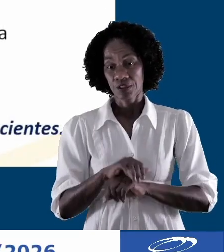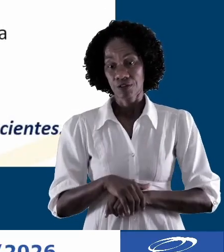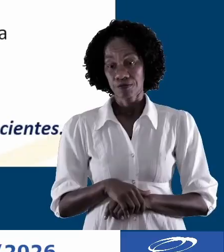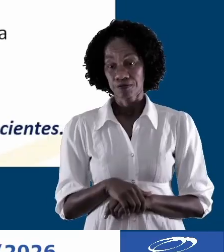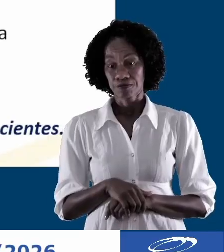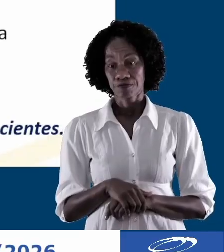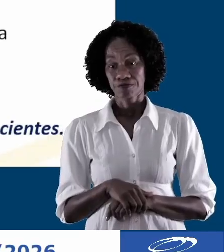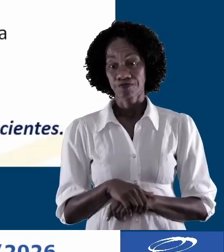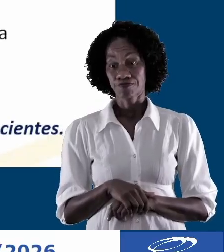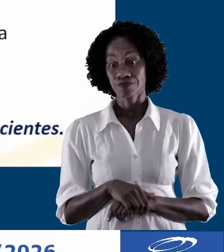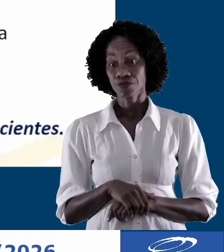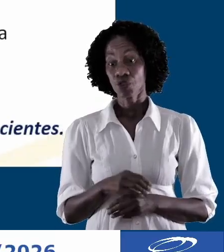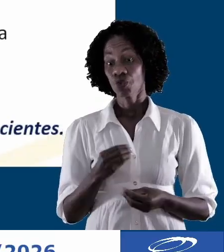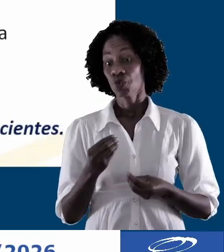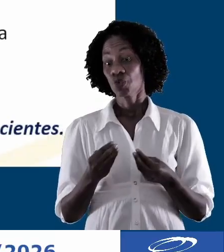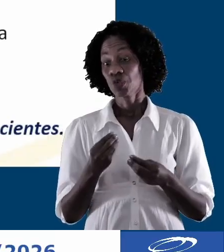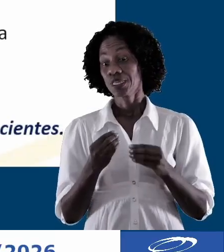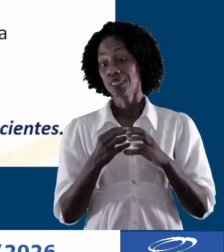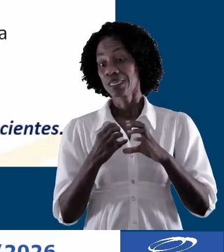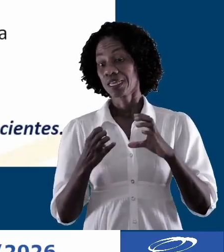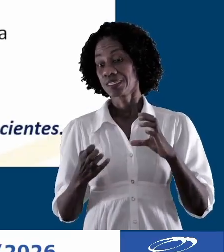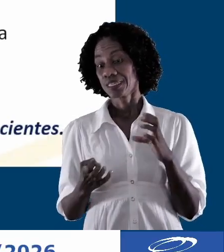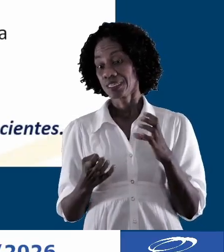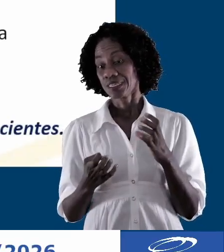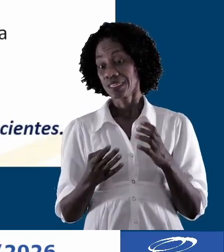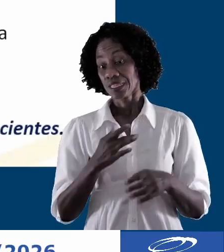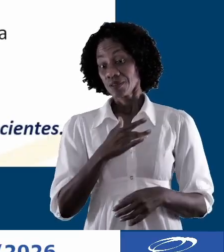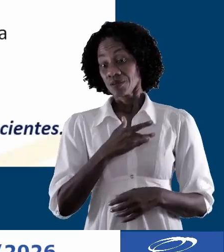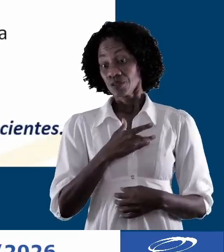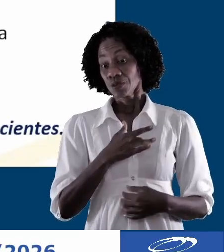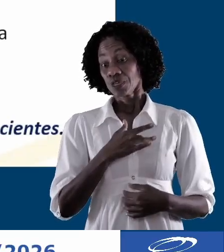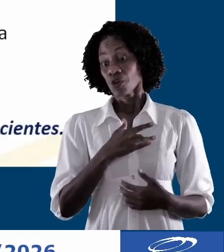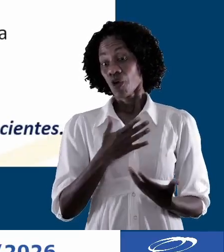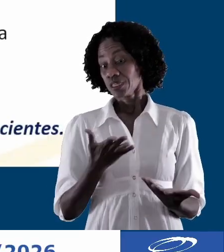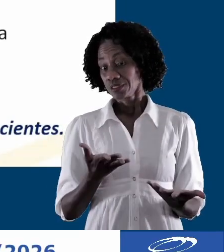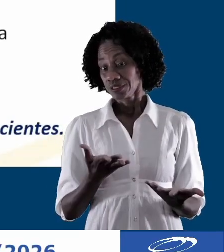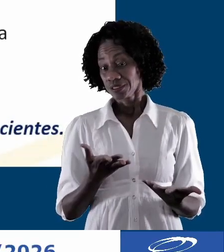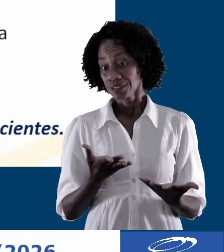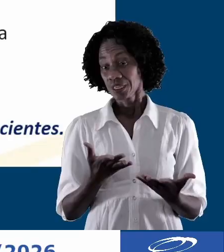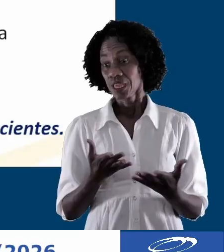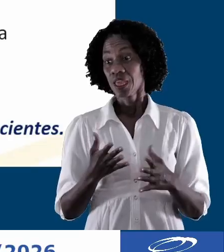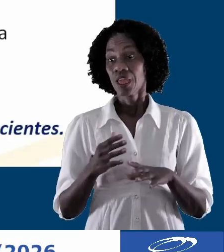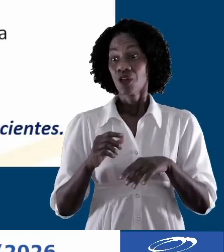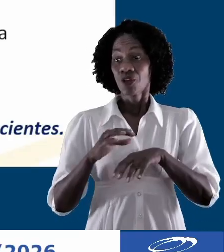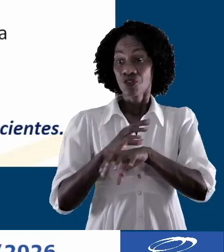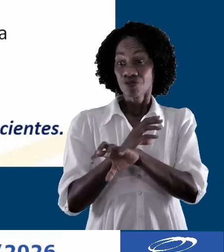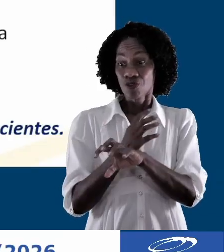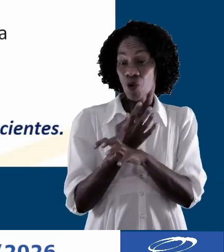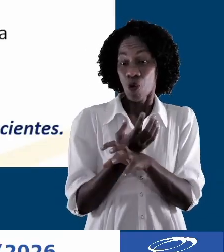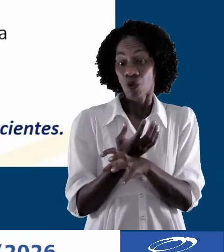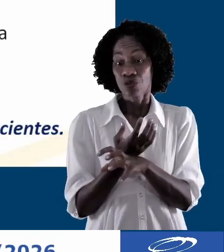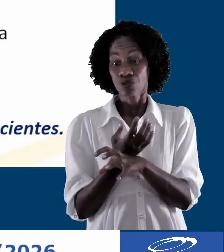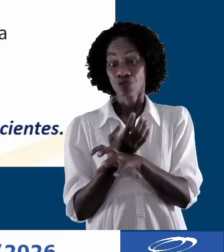E o que caracteriza a tuberculose vertebral é o abscesso frio. Frio porque, geralmente, um abscesso se apresenta com